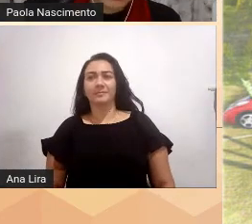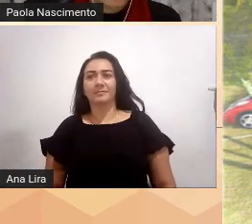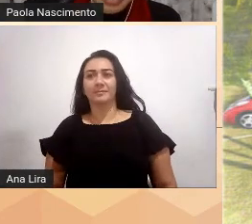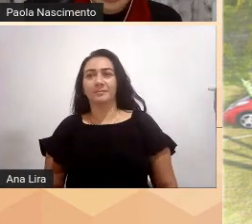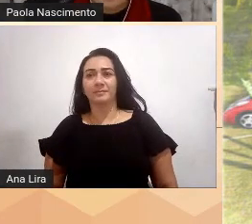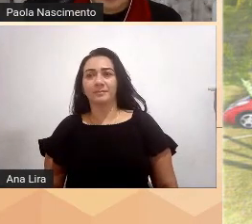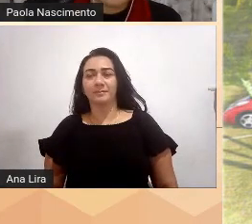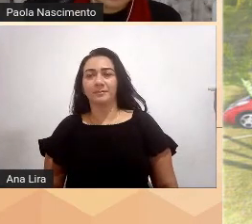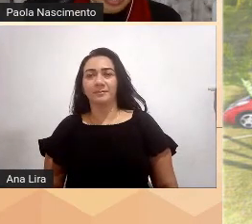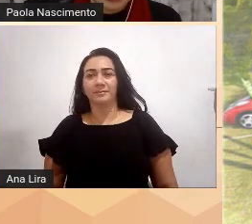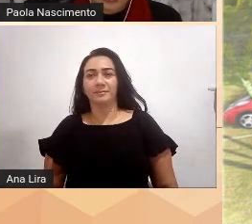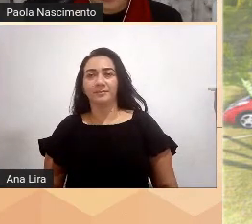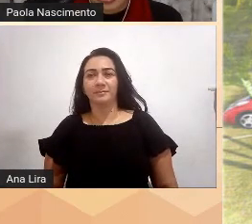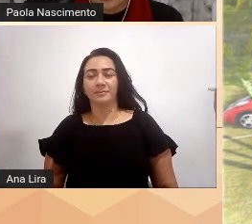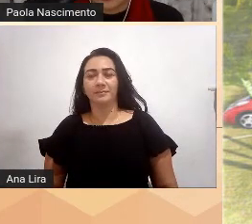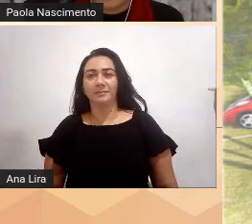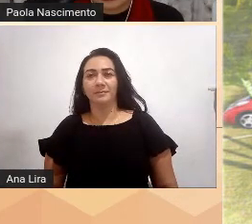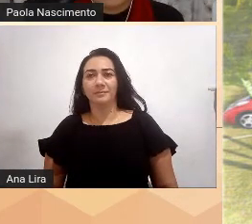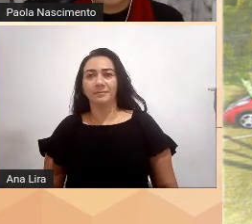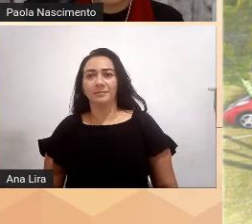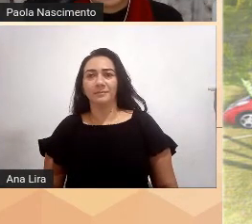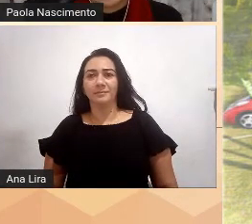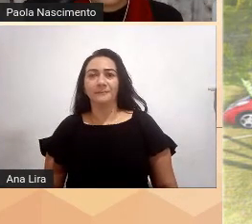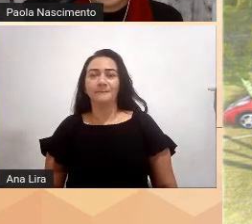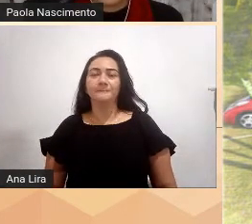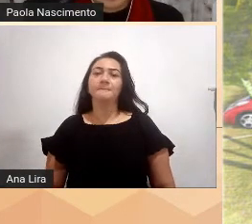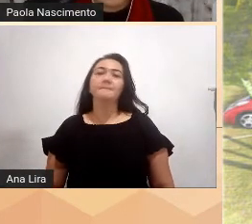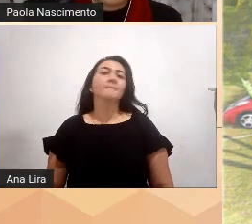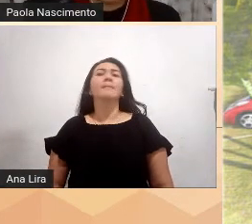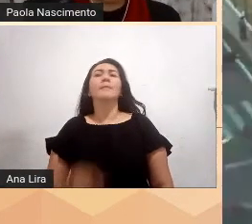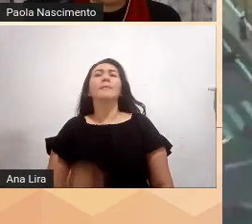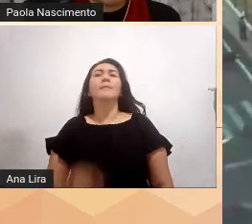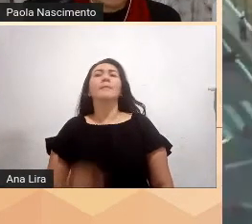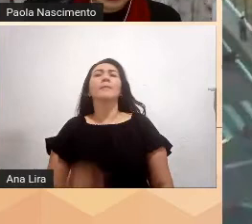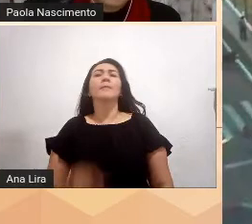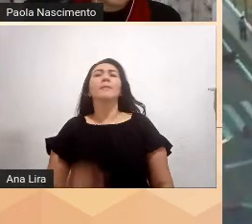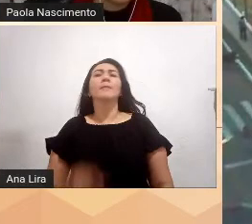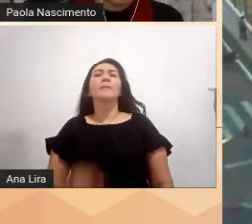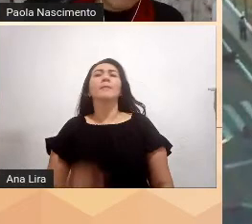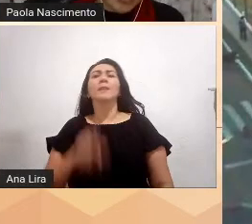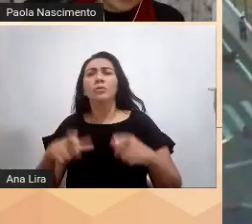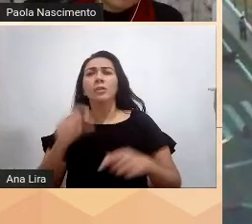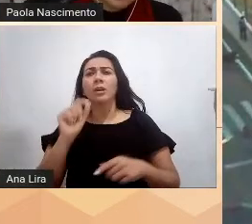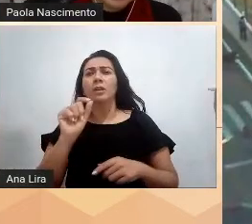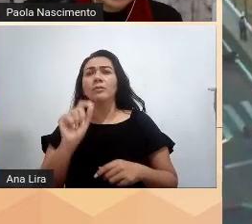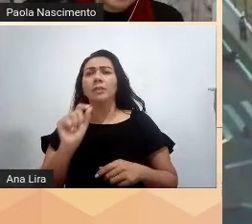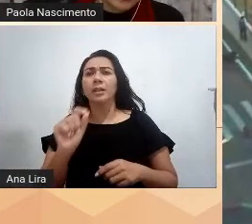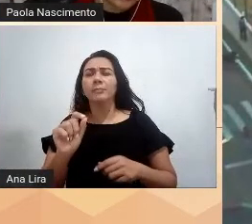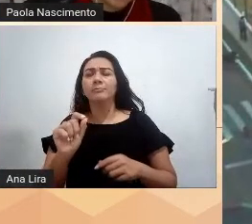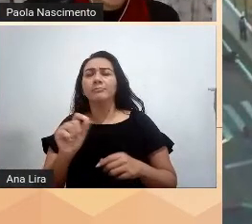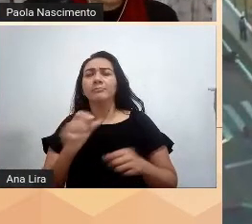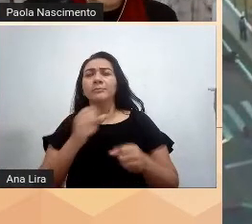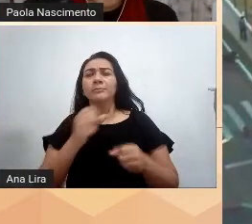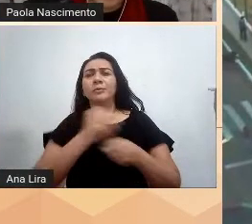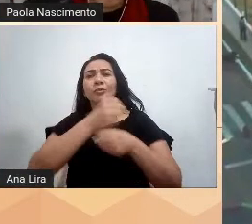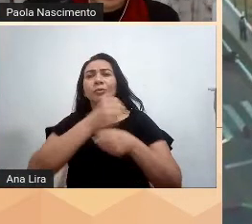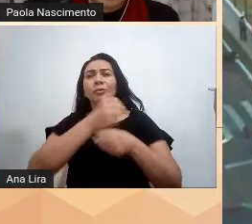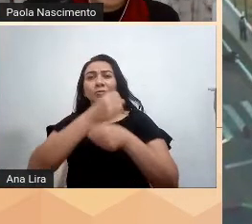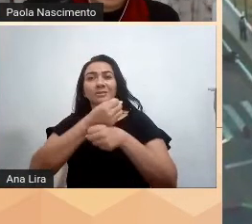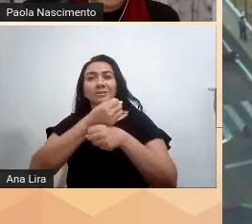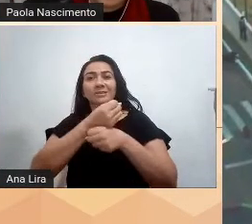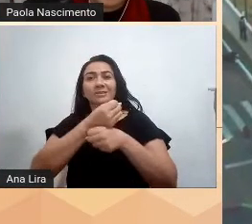ainda possui atividades, né? Está em atividade, inclusive, e ele está assim. Ele saiu do papel e se tornou